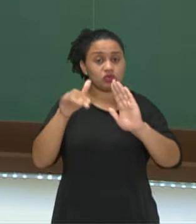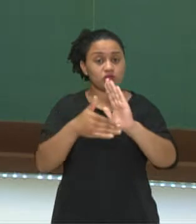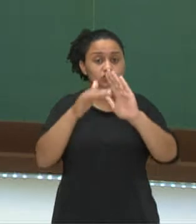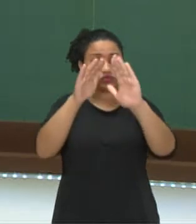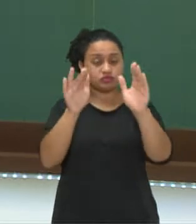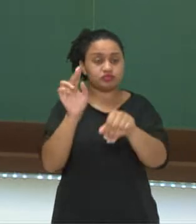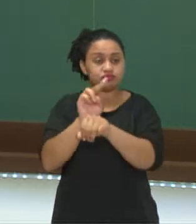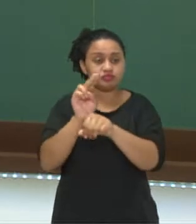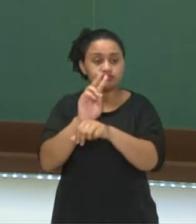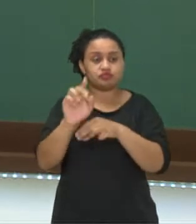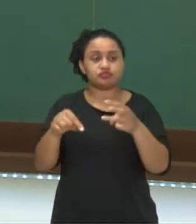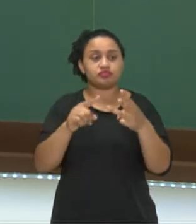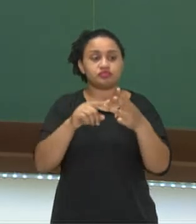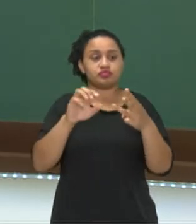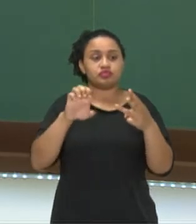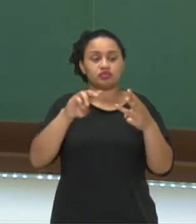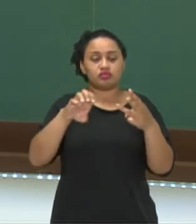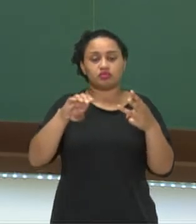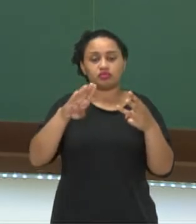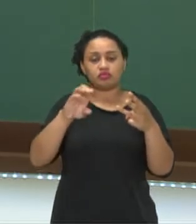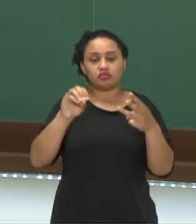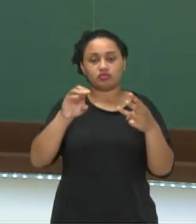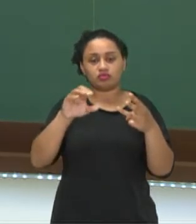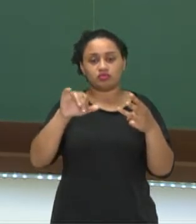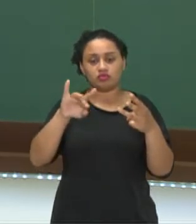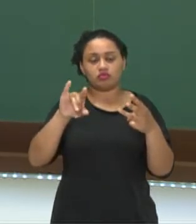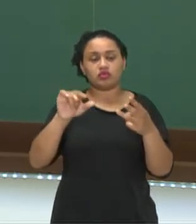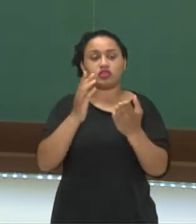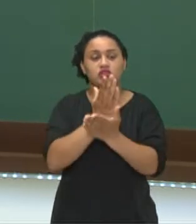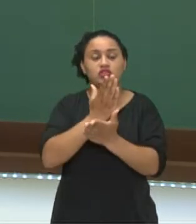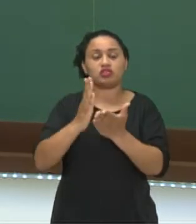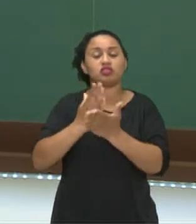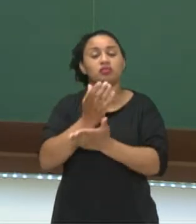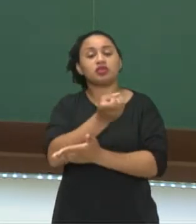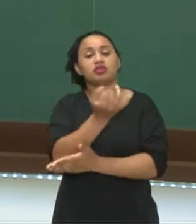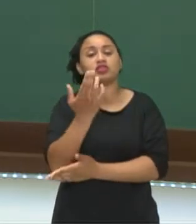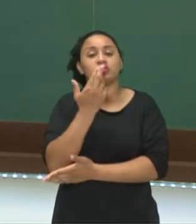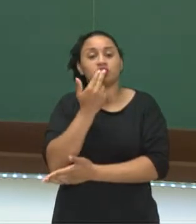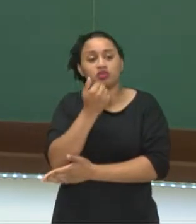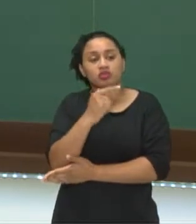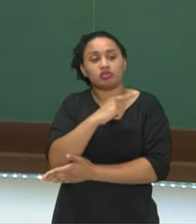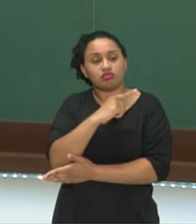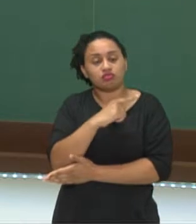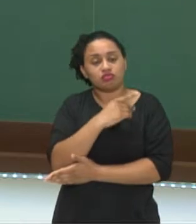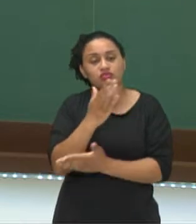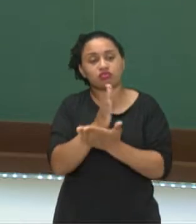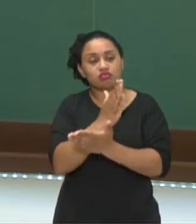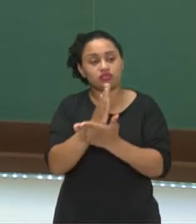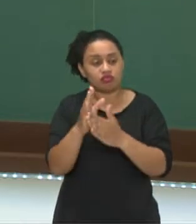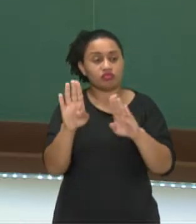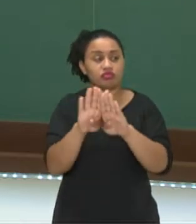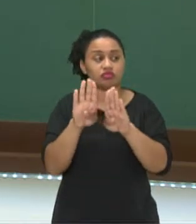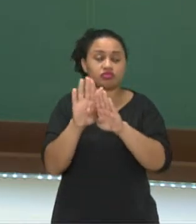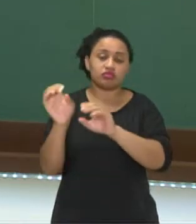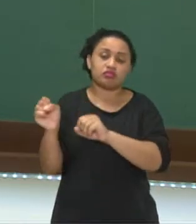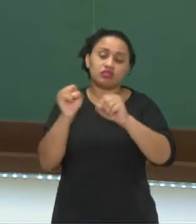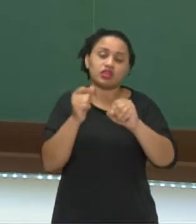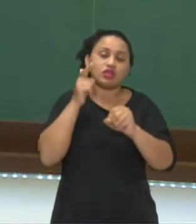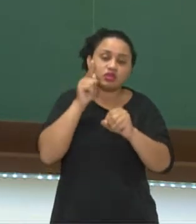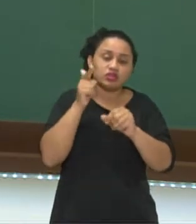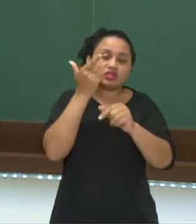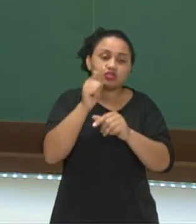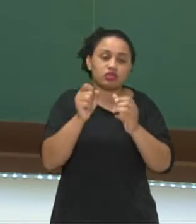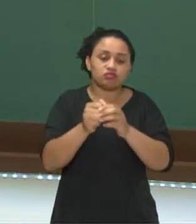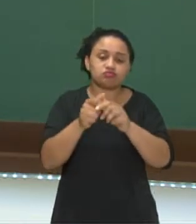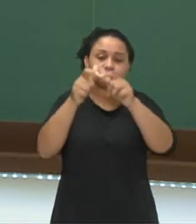proteção. Os amebócitos fazem a distribuição de nutrientes. Além do mais, eles têm um alto poder